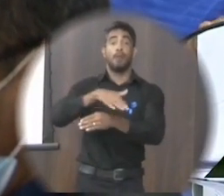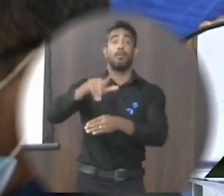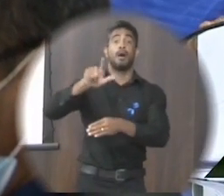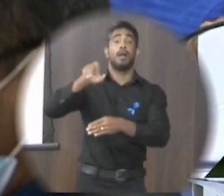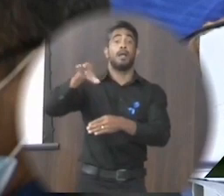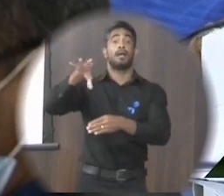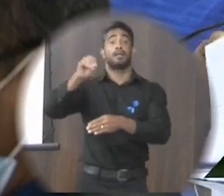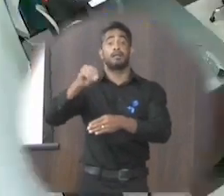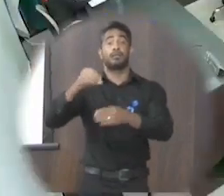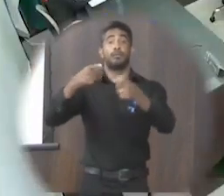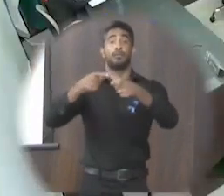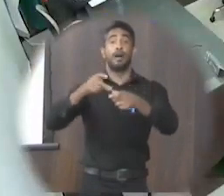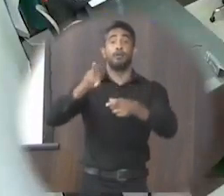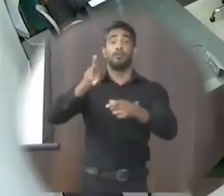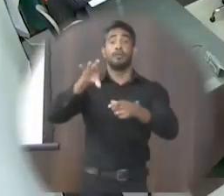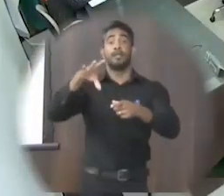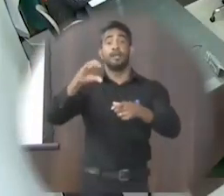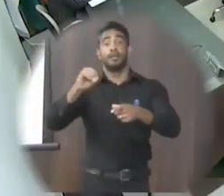Rio Novo.